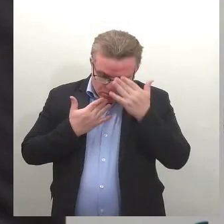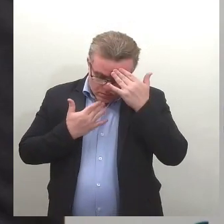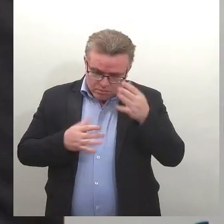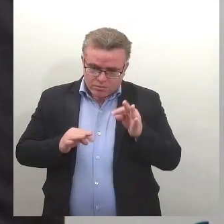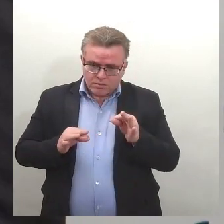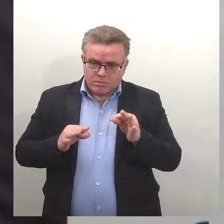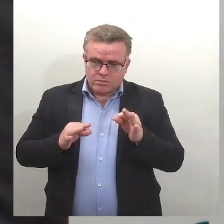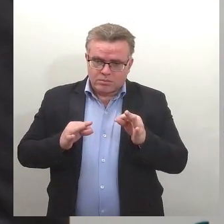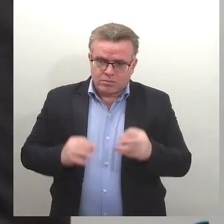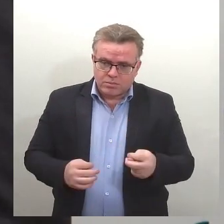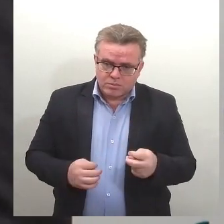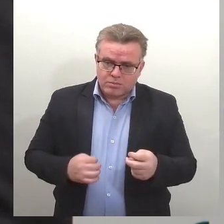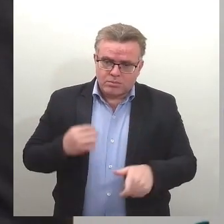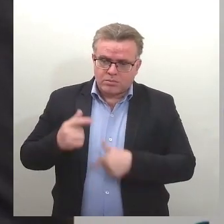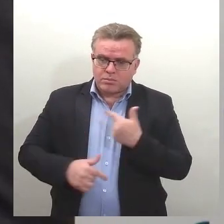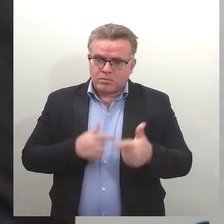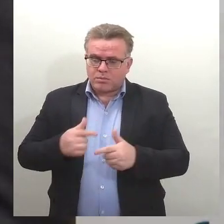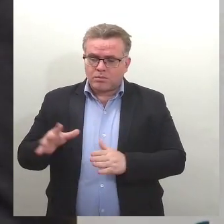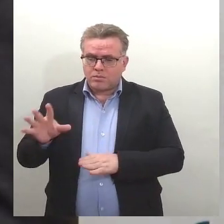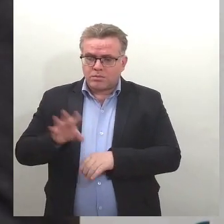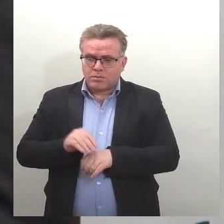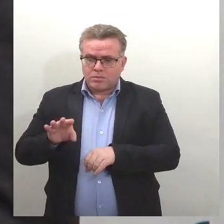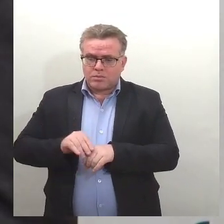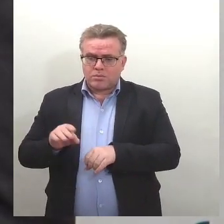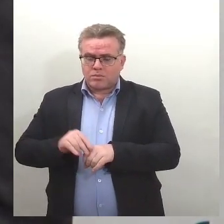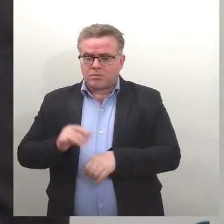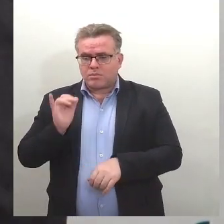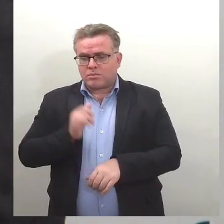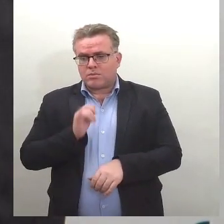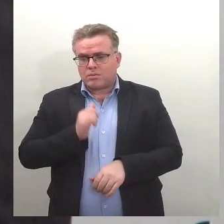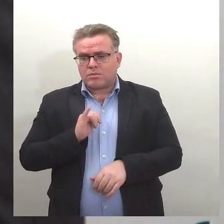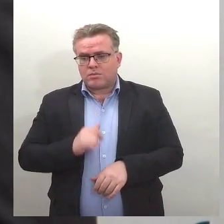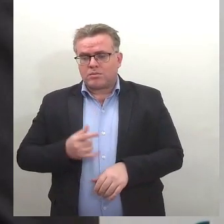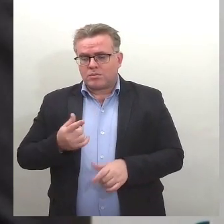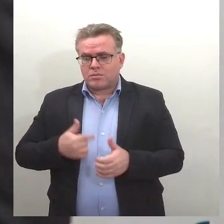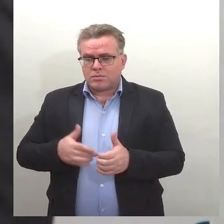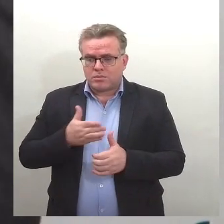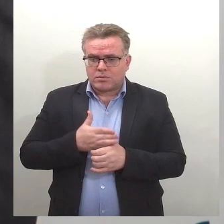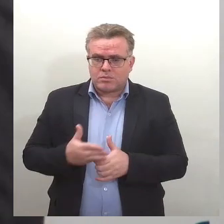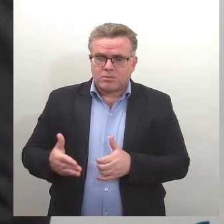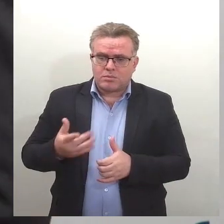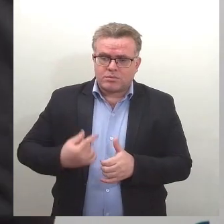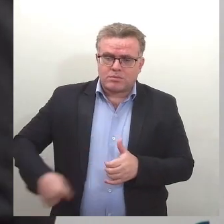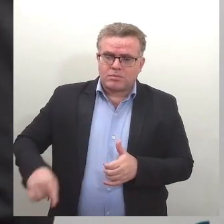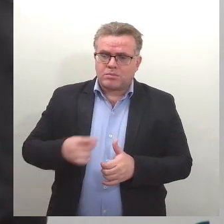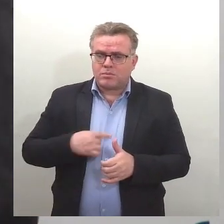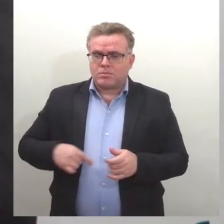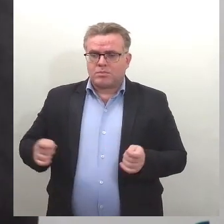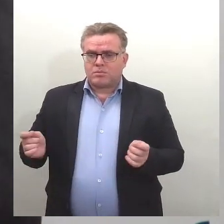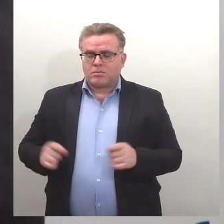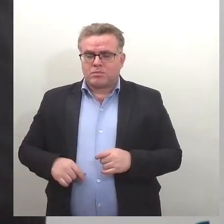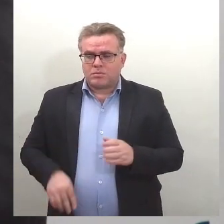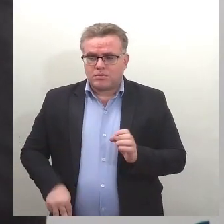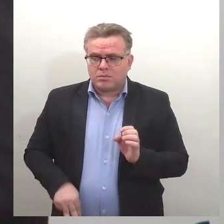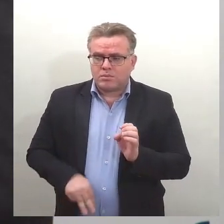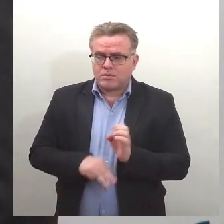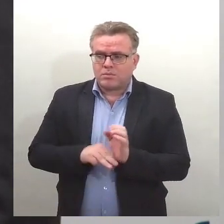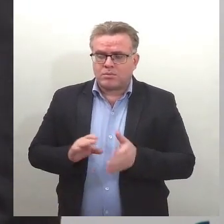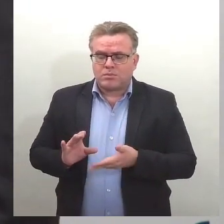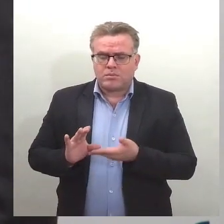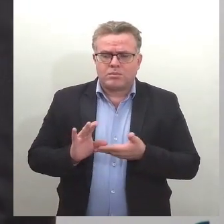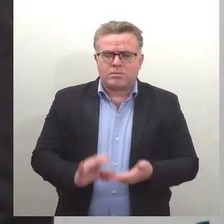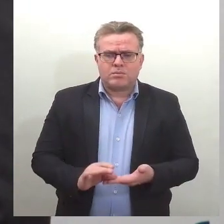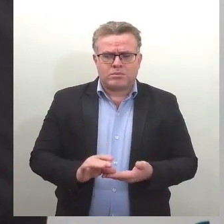demandas, dizer que o nosso mandato, do ponto de vista do que nós temos de emenda, e que for possível, e se for possível